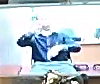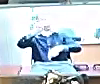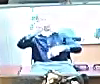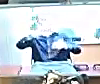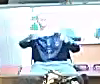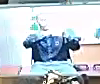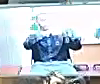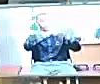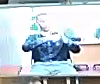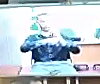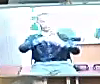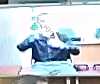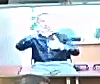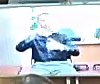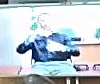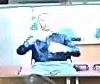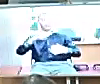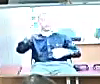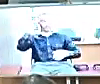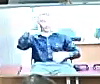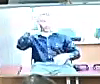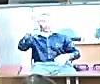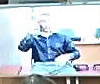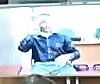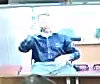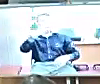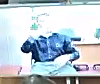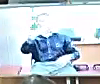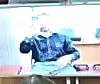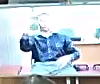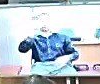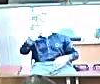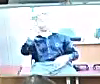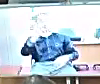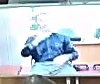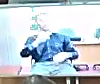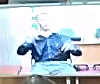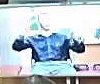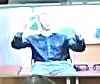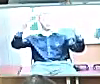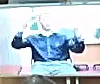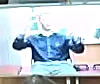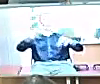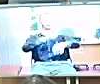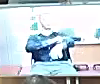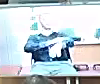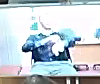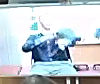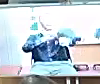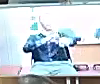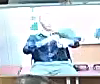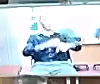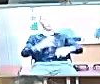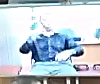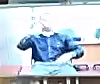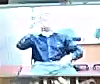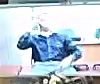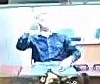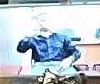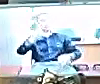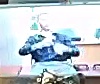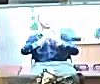31/10 nesta quarta-feira o eixo educação e cultura temas educação cultura e esportes